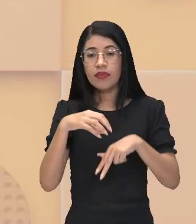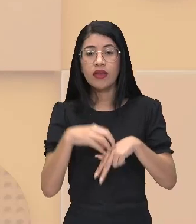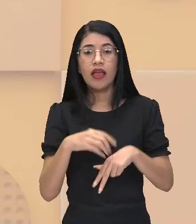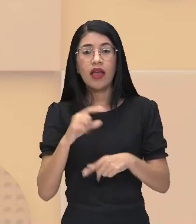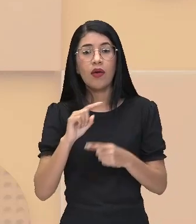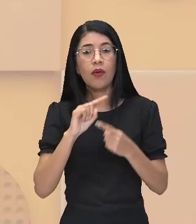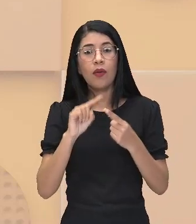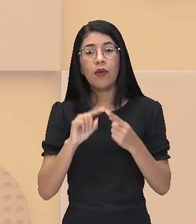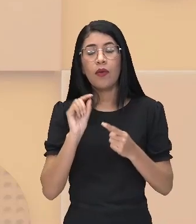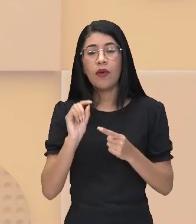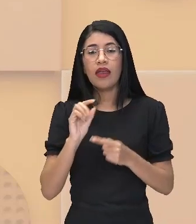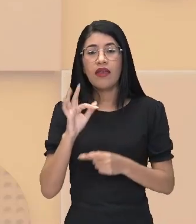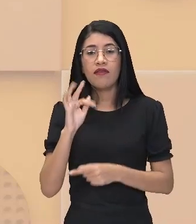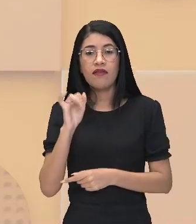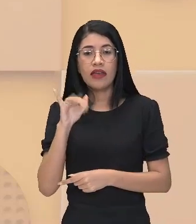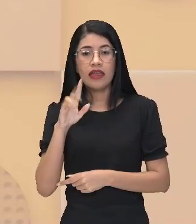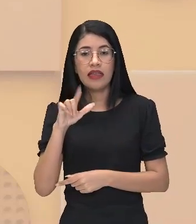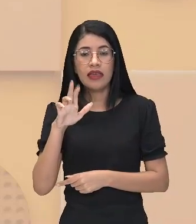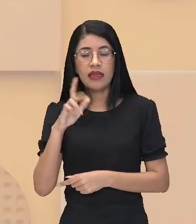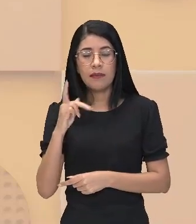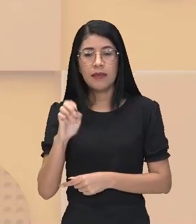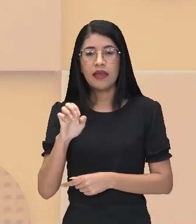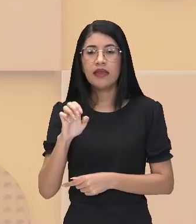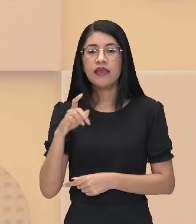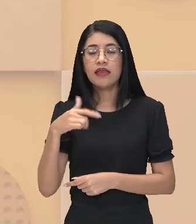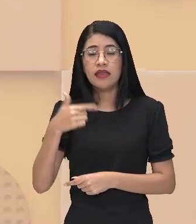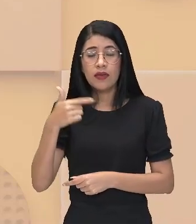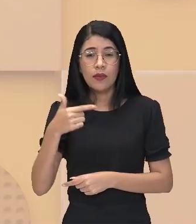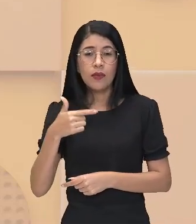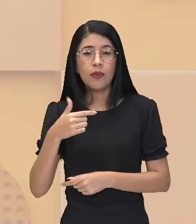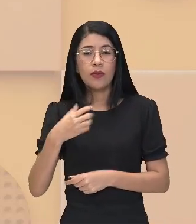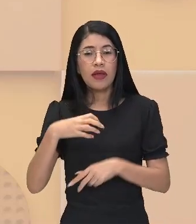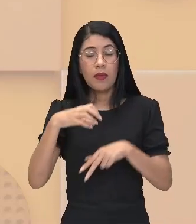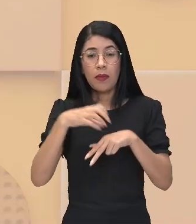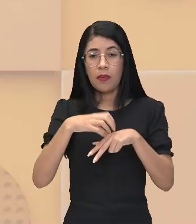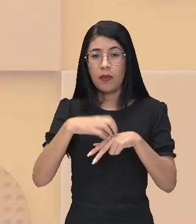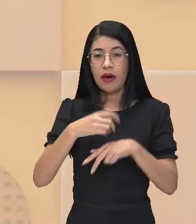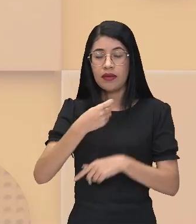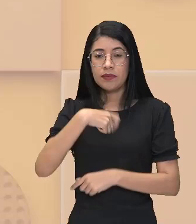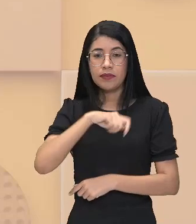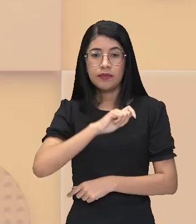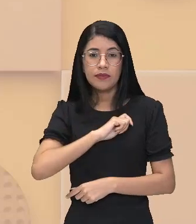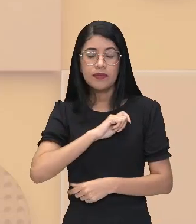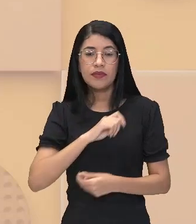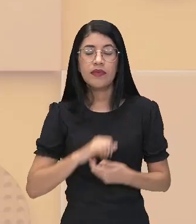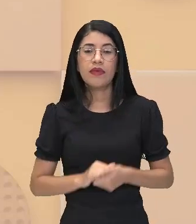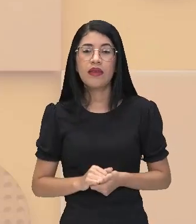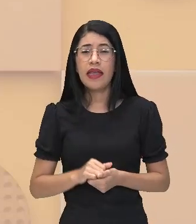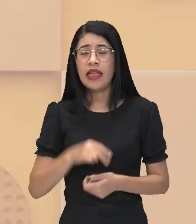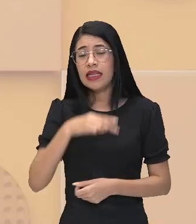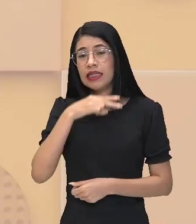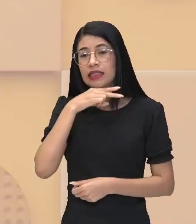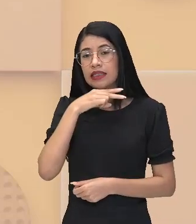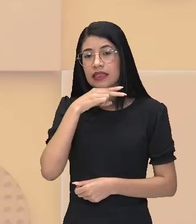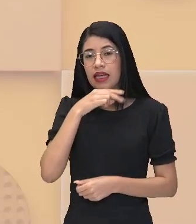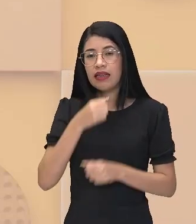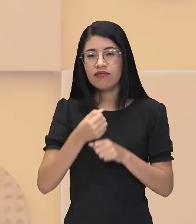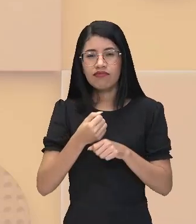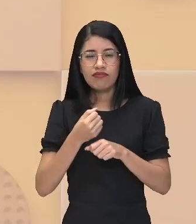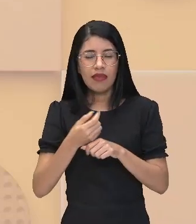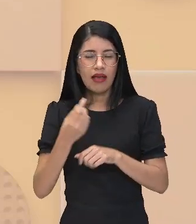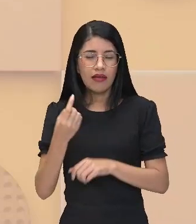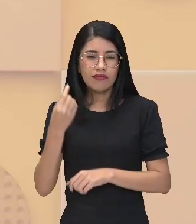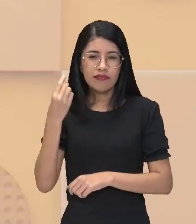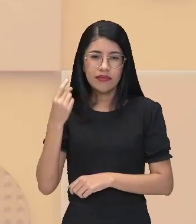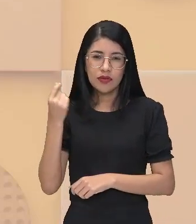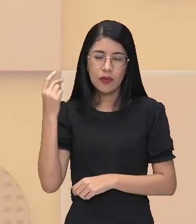de Filipe II, rei da Espanha. Ele era um neto de um tio-avô,